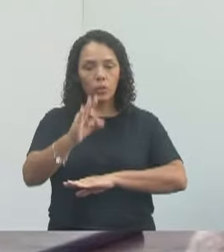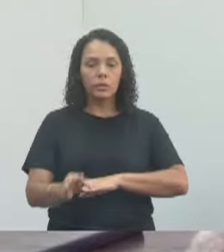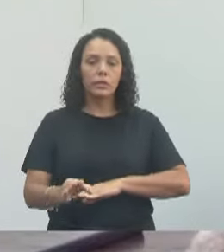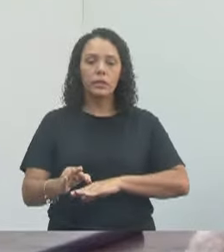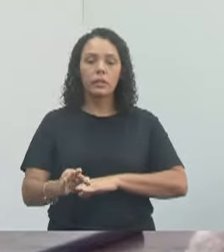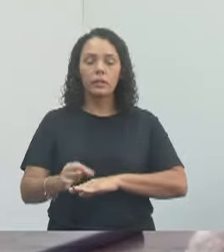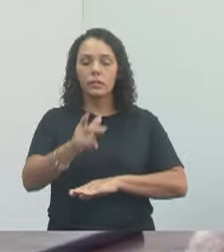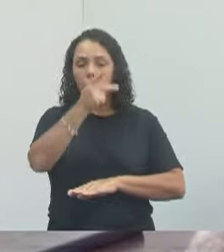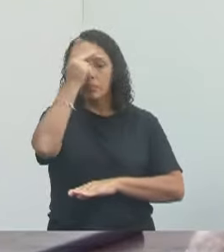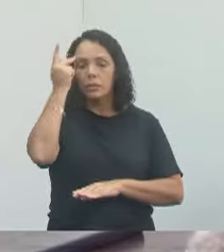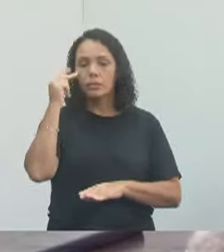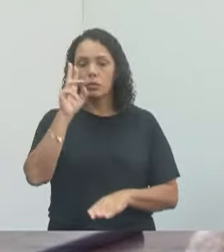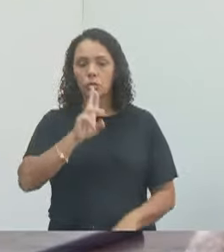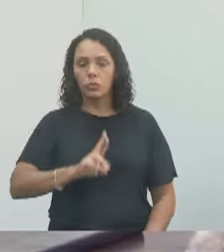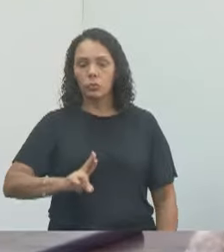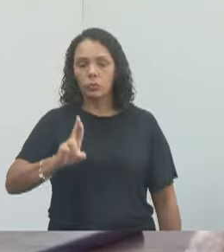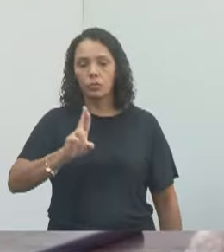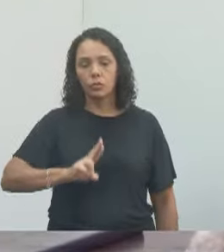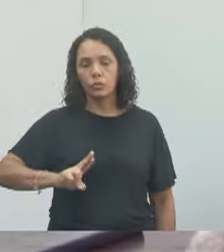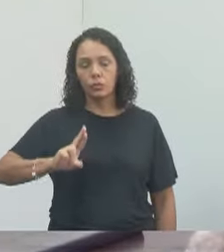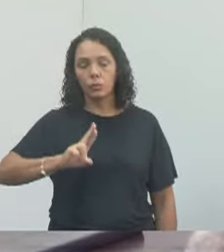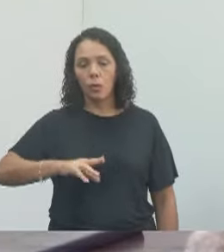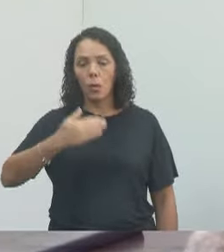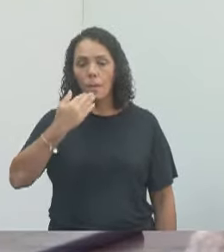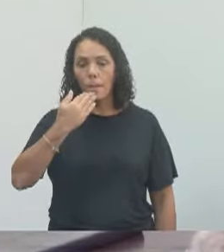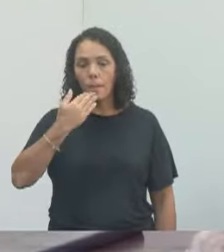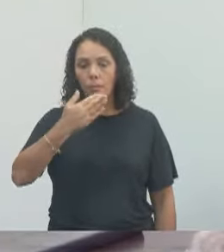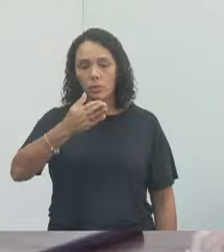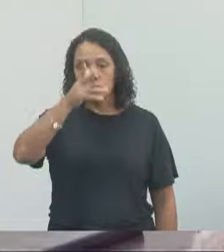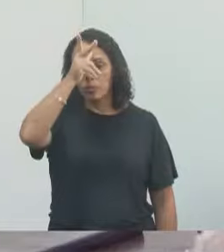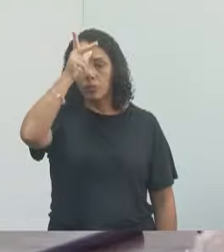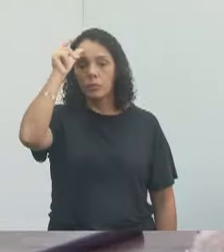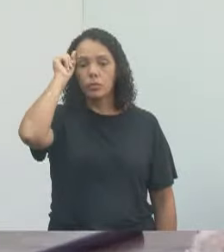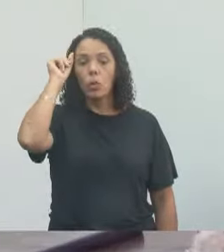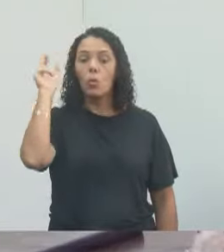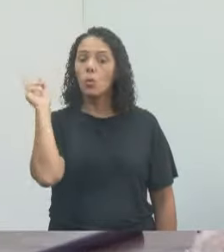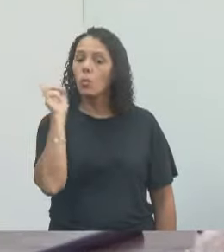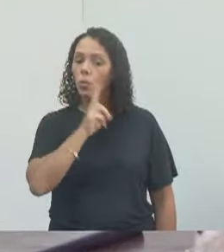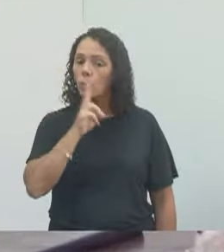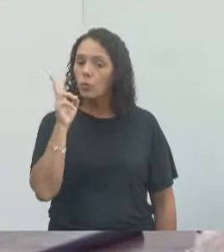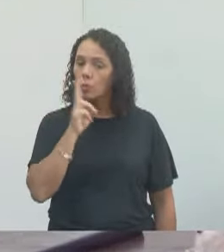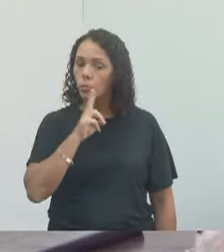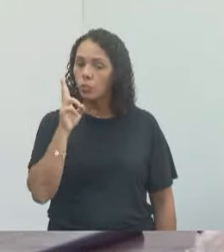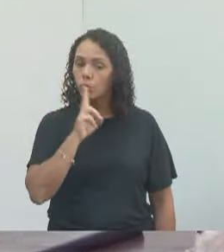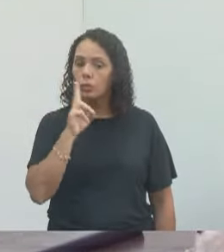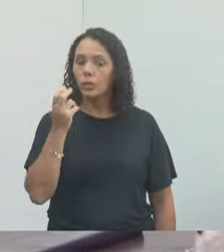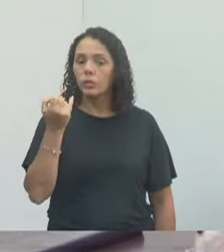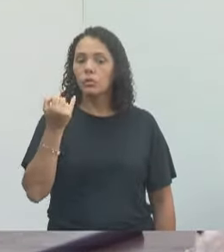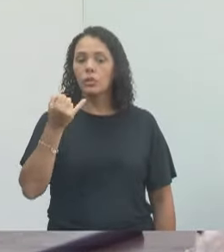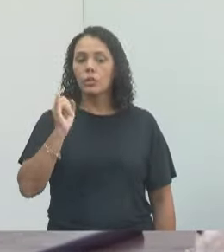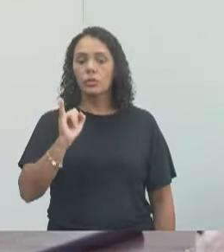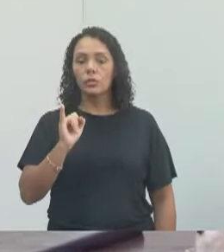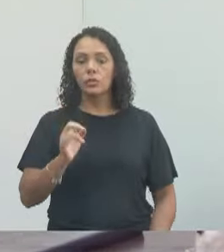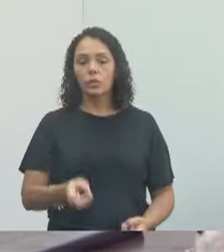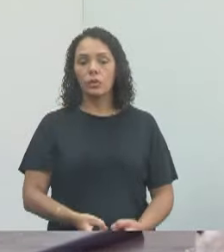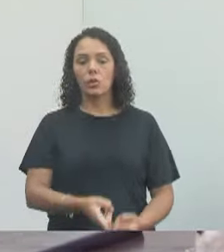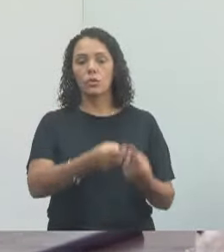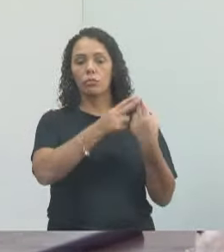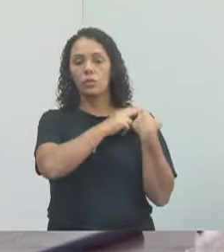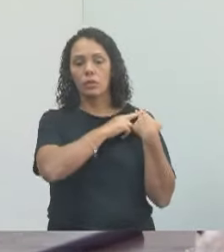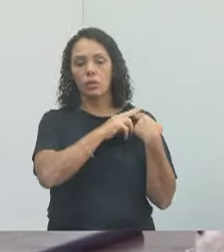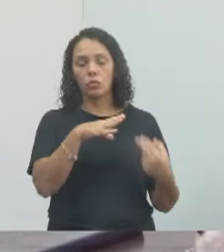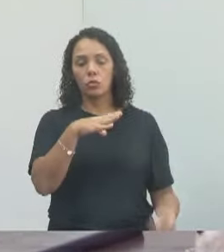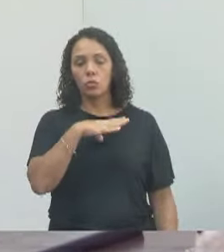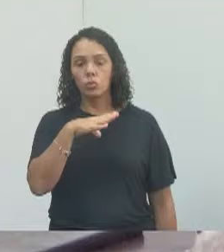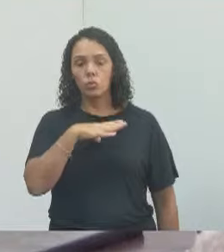do Jardim colônia então pedimos a a prefeitura urgência se é de competência do município